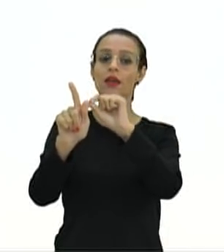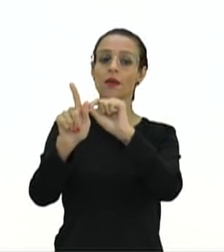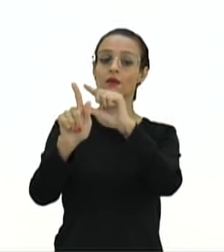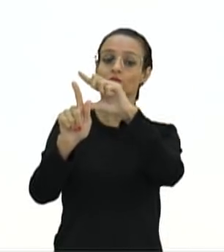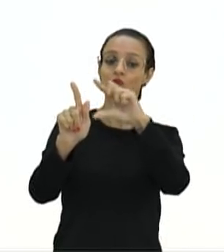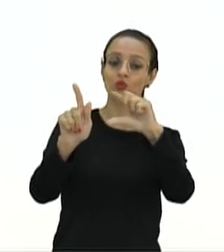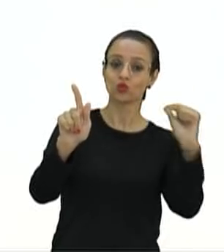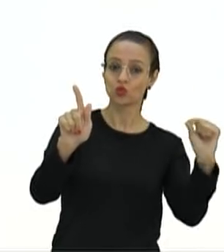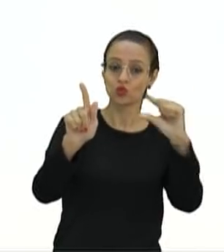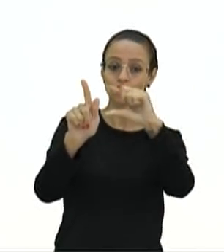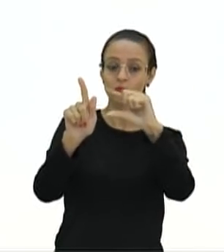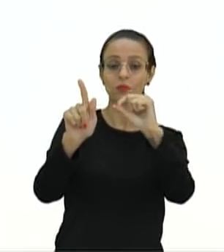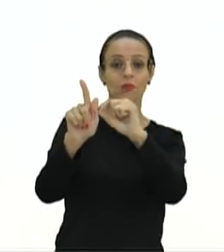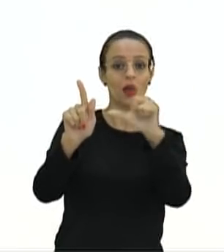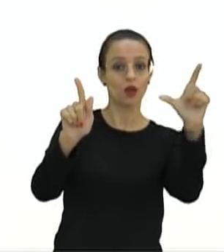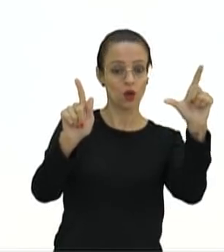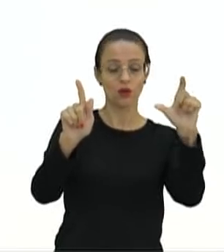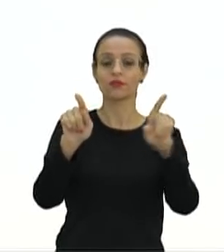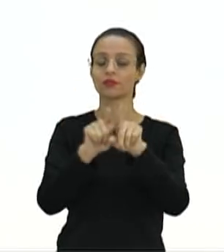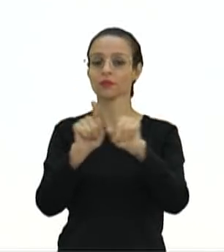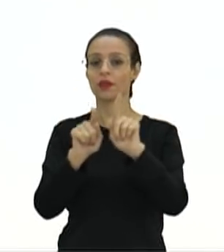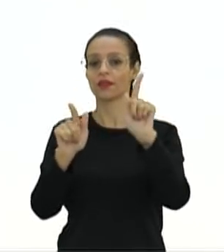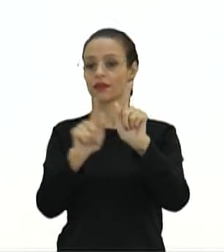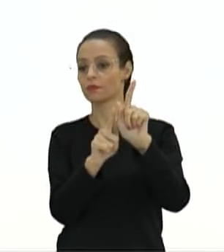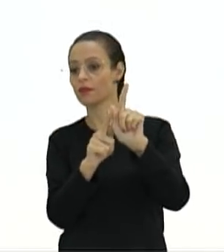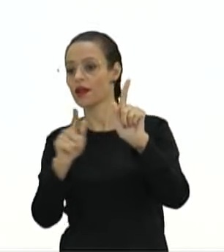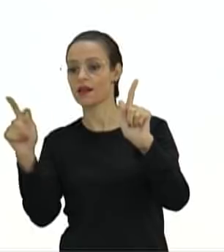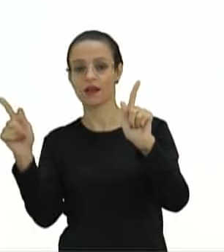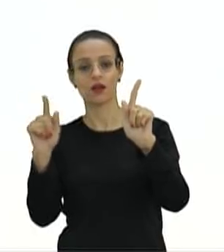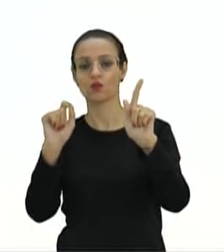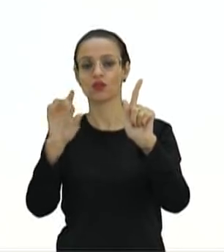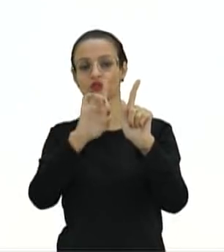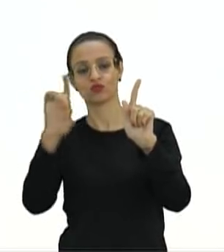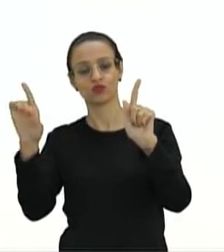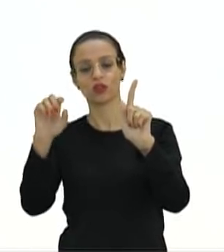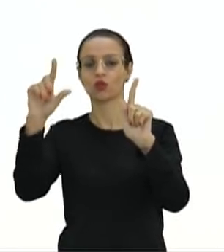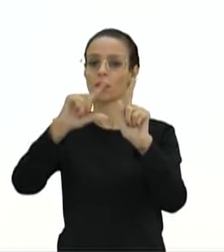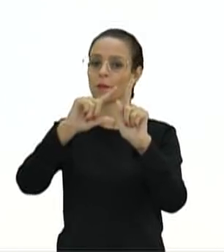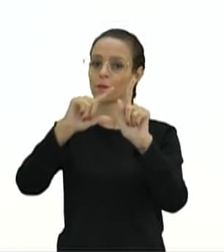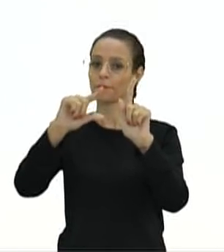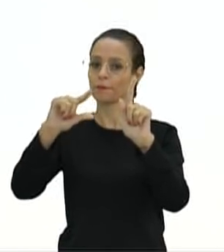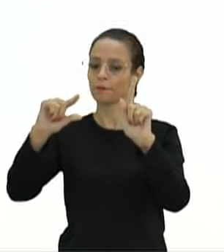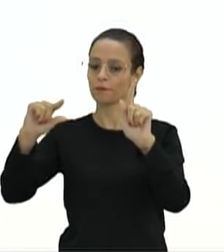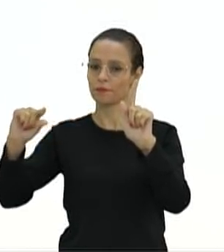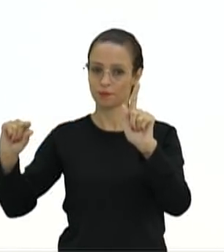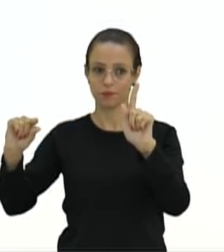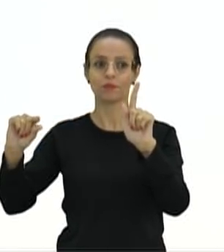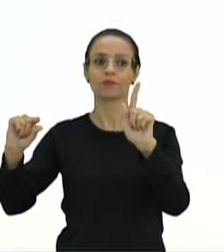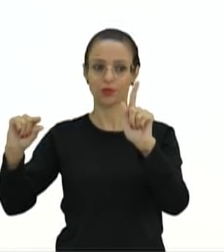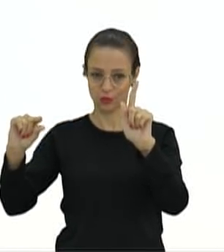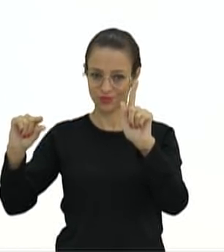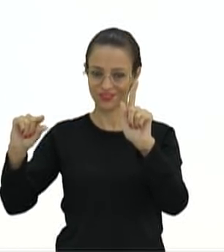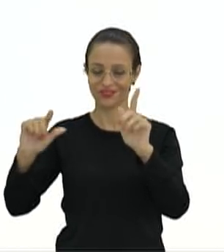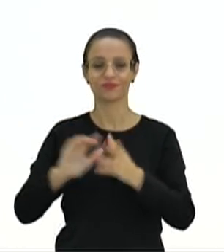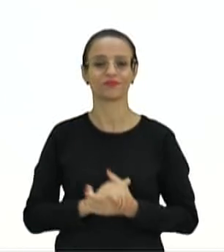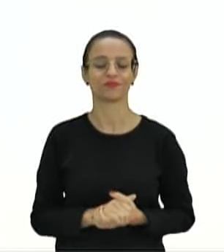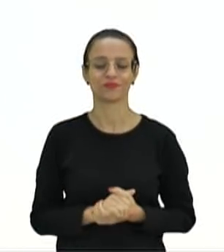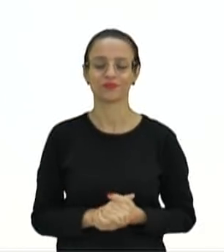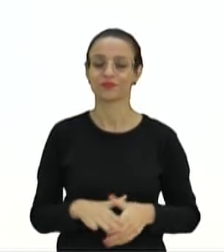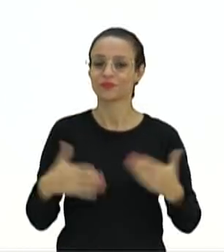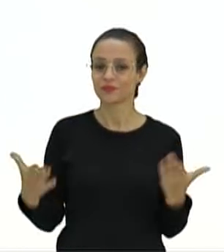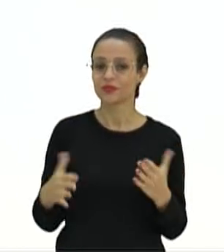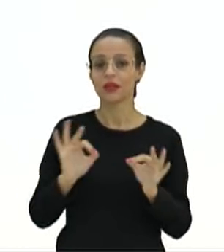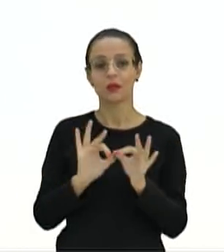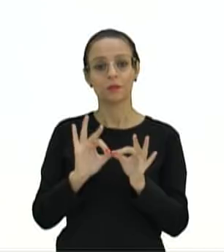para medir massas maiores e à direita os submúltiplos para medir massas menores. E